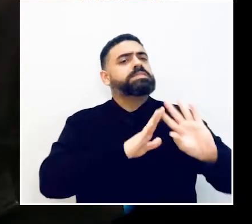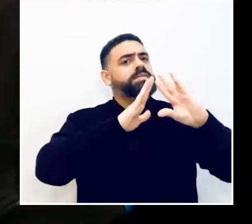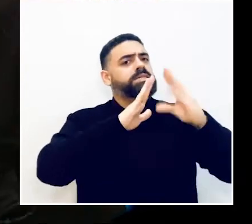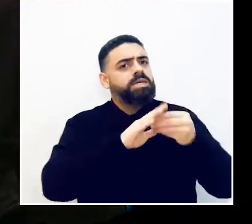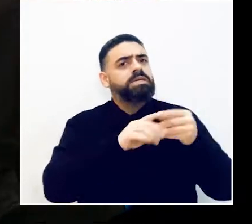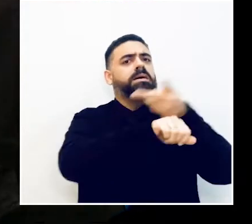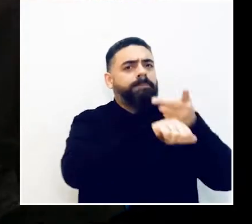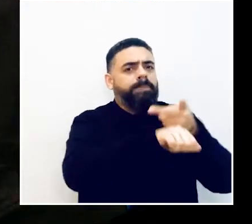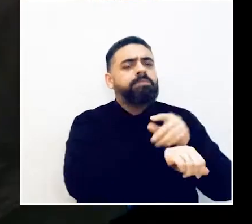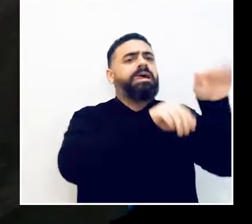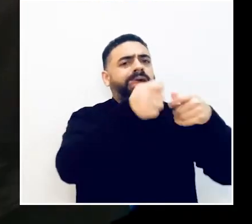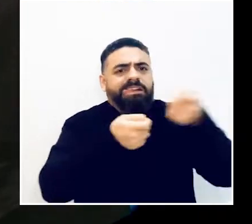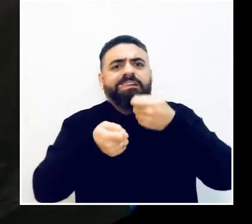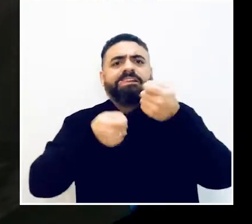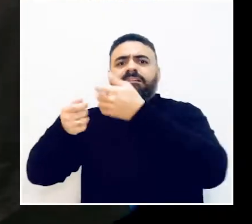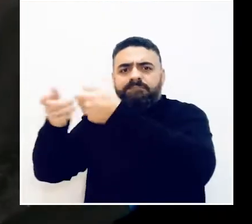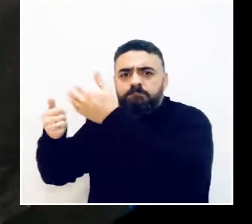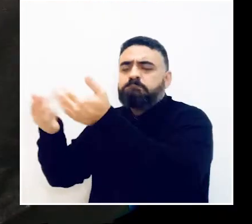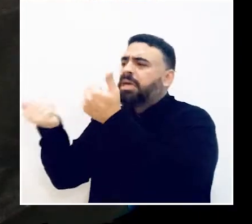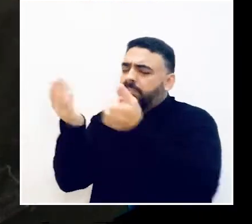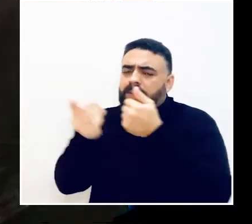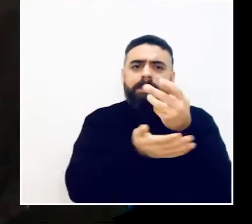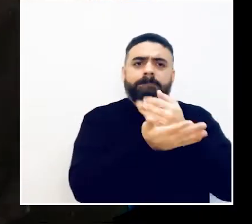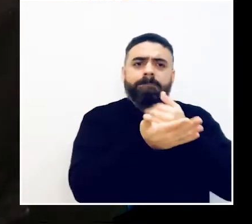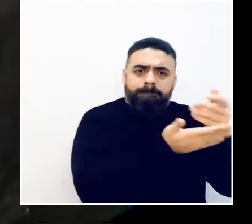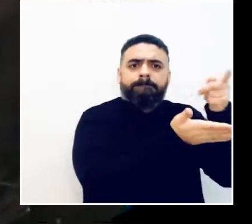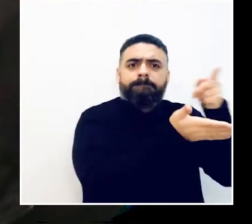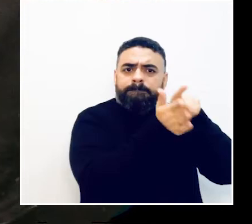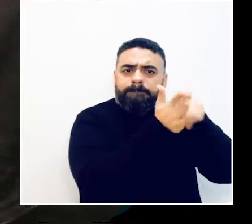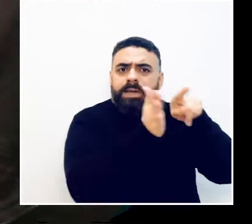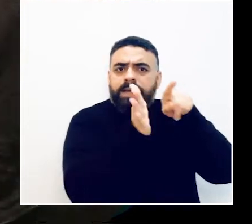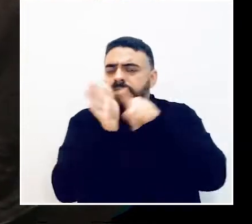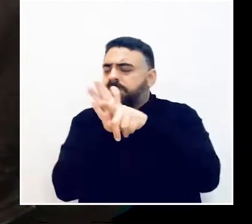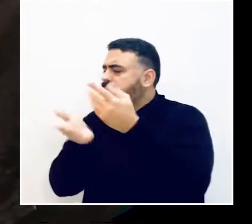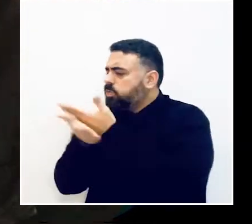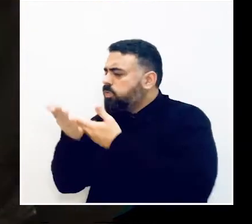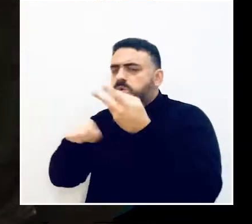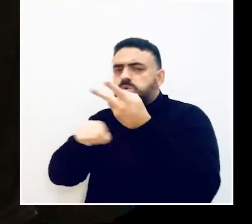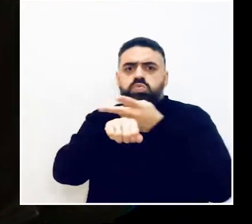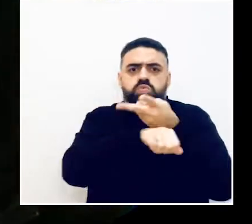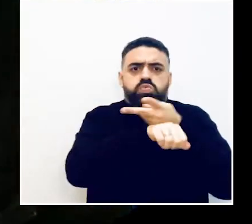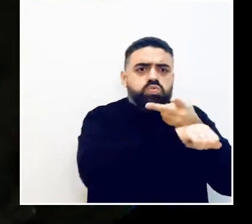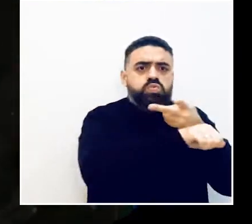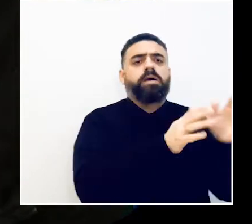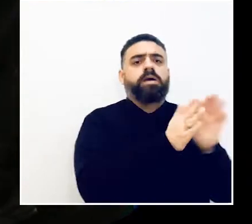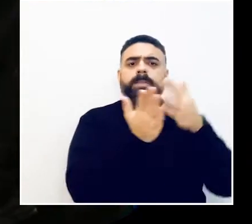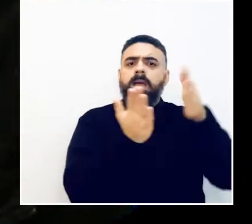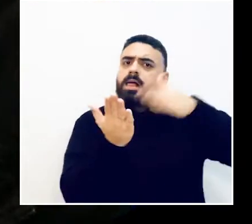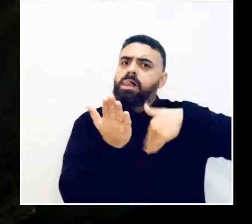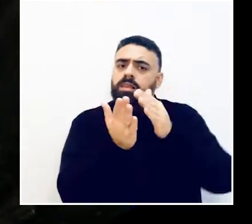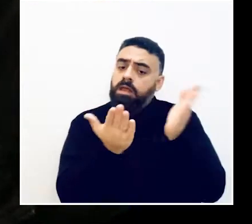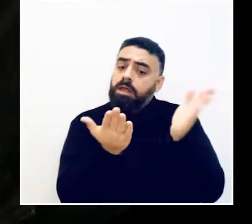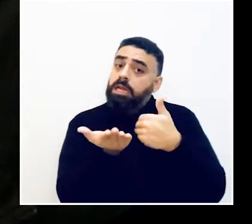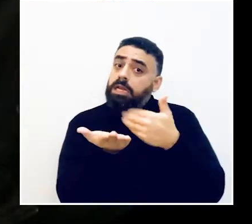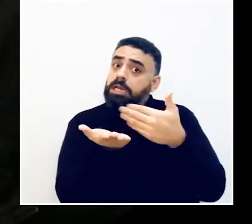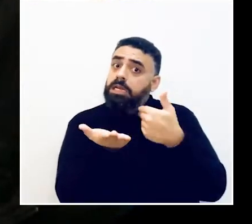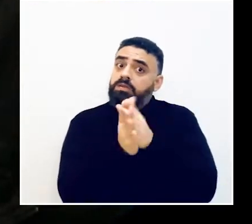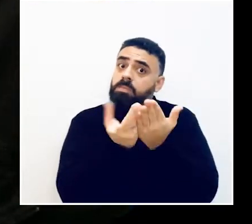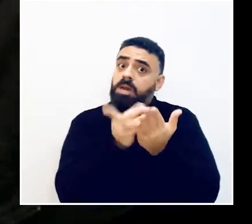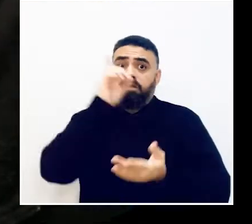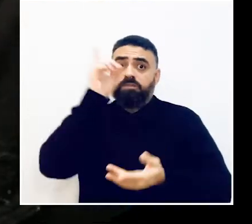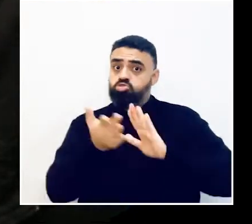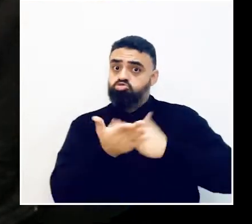estão ali ensinando na igreja, para perguntar, para perseguir. Vá atrás de bons livros de interpretação bíblica